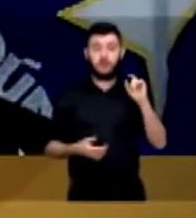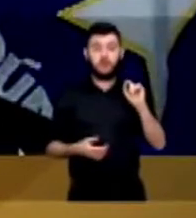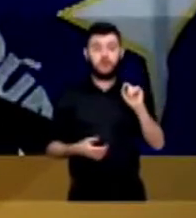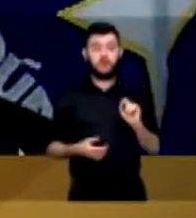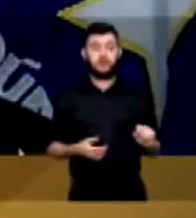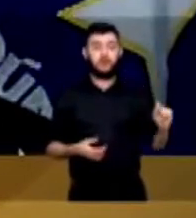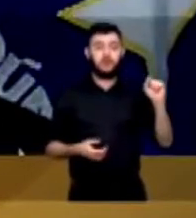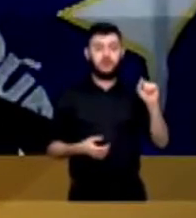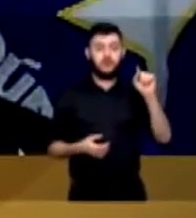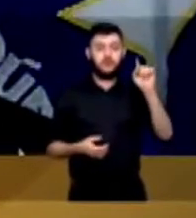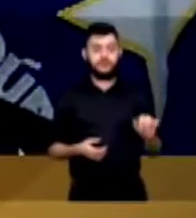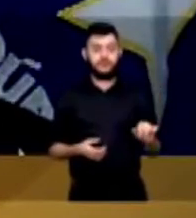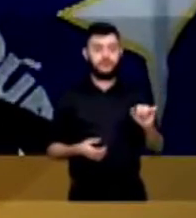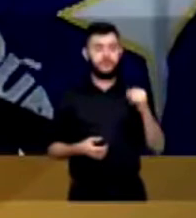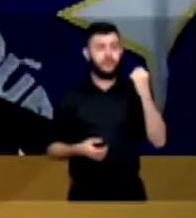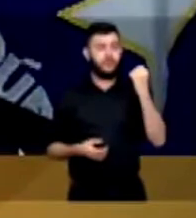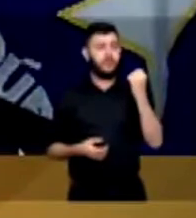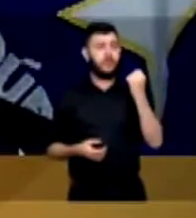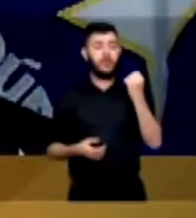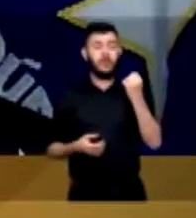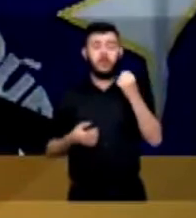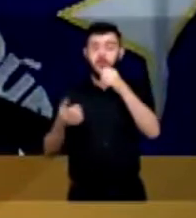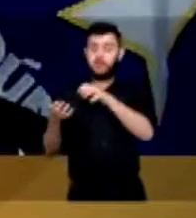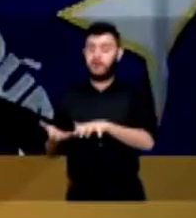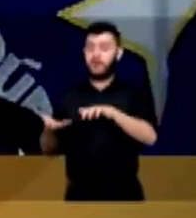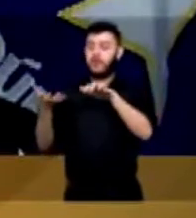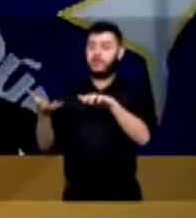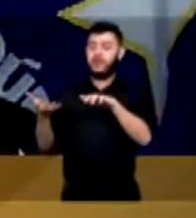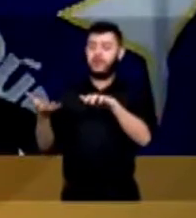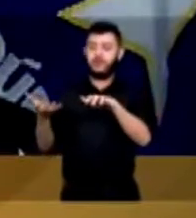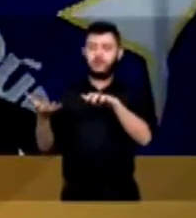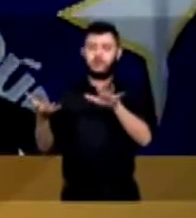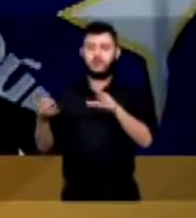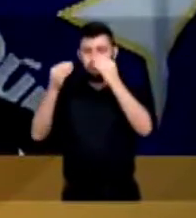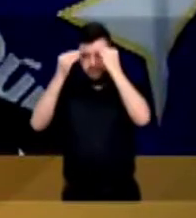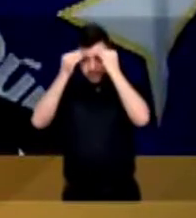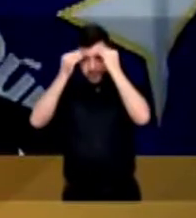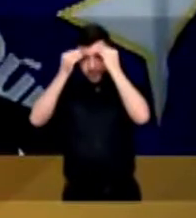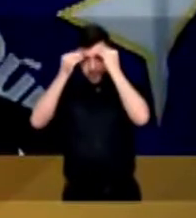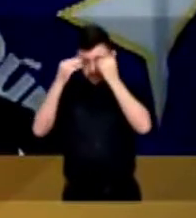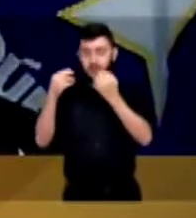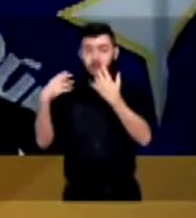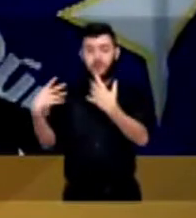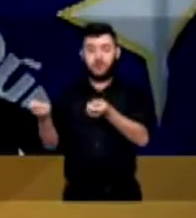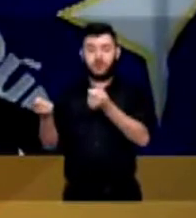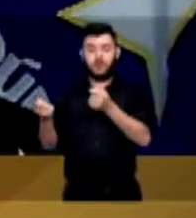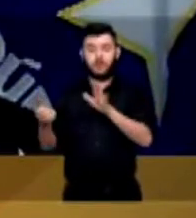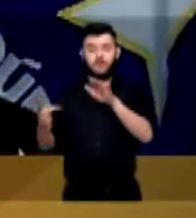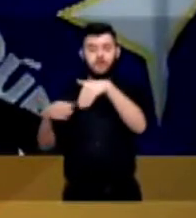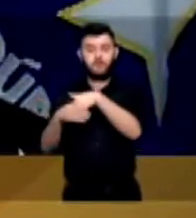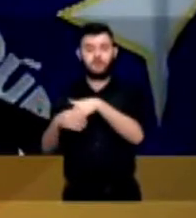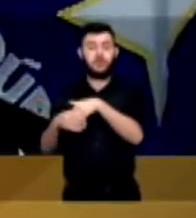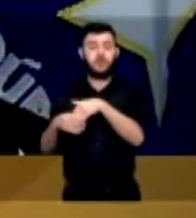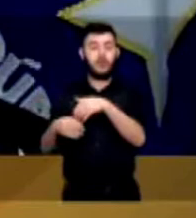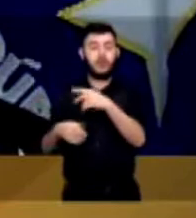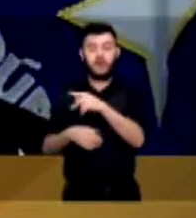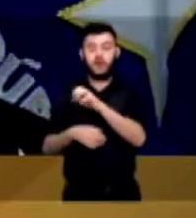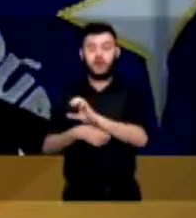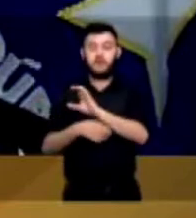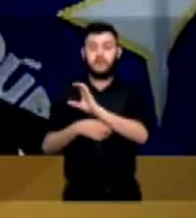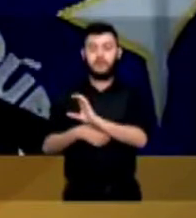considerada pelo Parlamento por ocasião em que votar a PEC 23